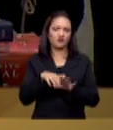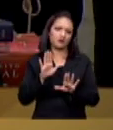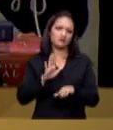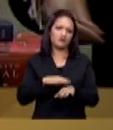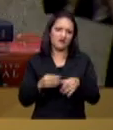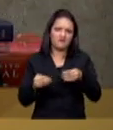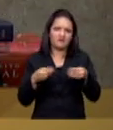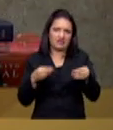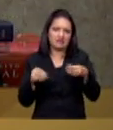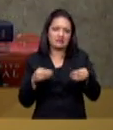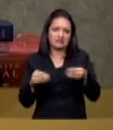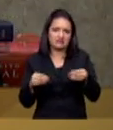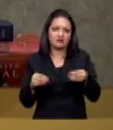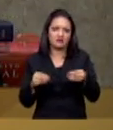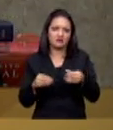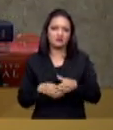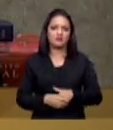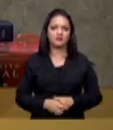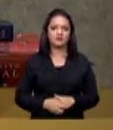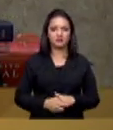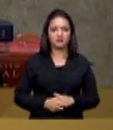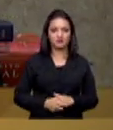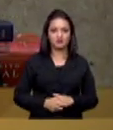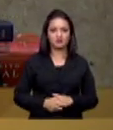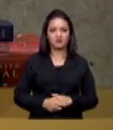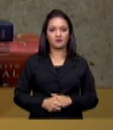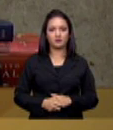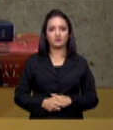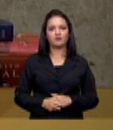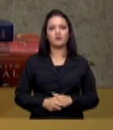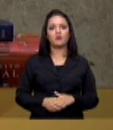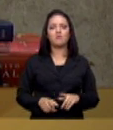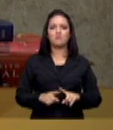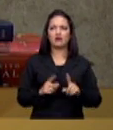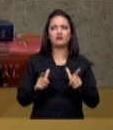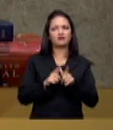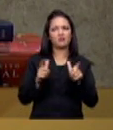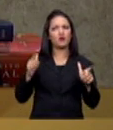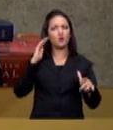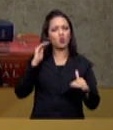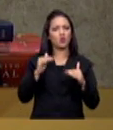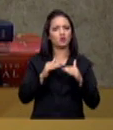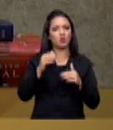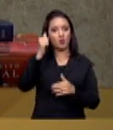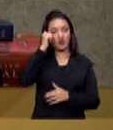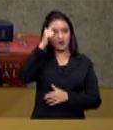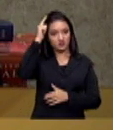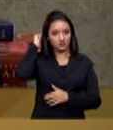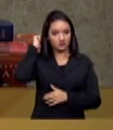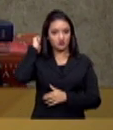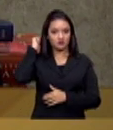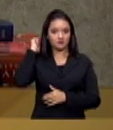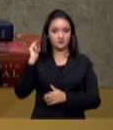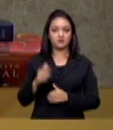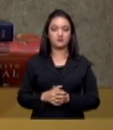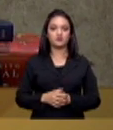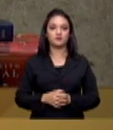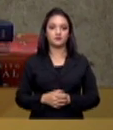que foi a tese, ministro, se não me engano, do ministro Alexandre Moraes. Então,